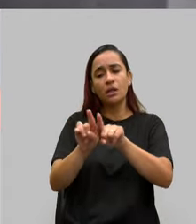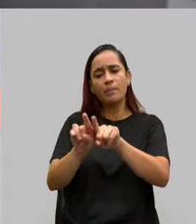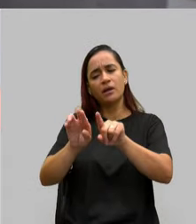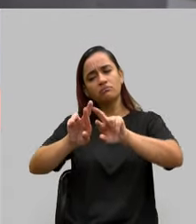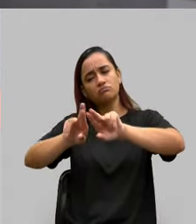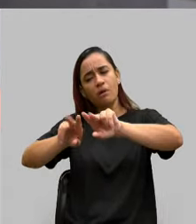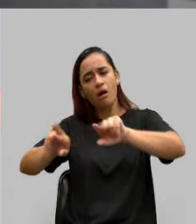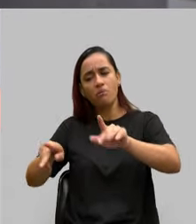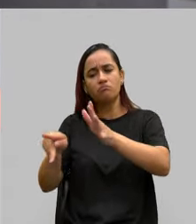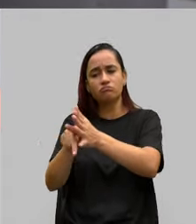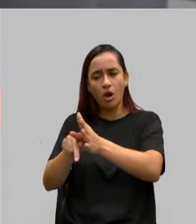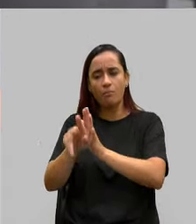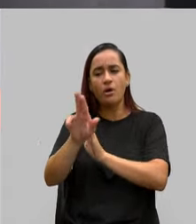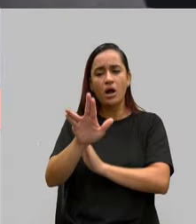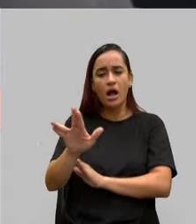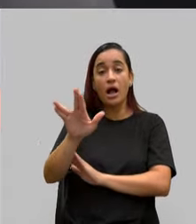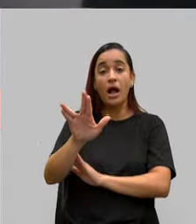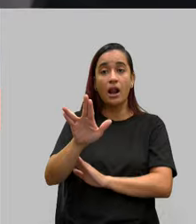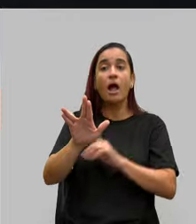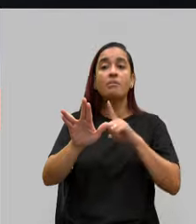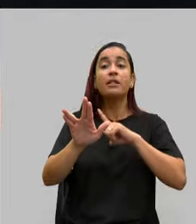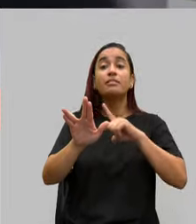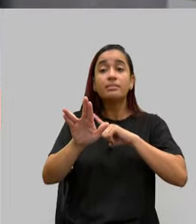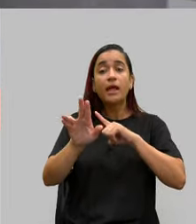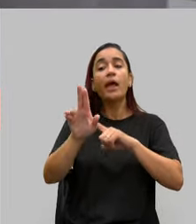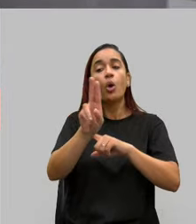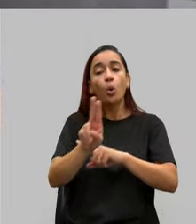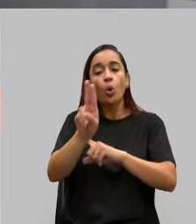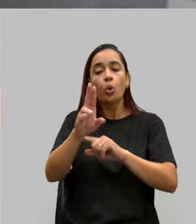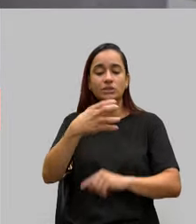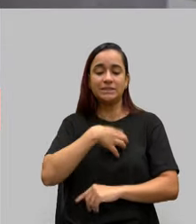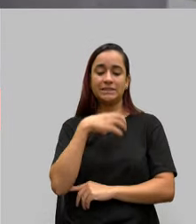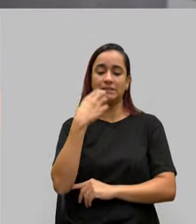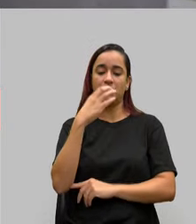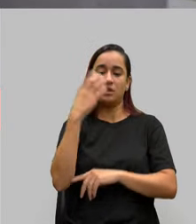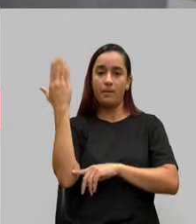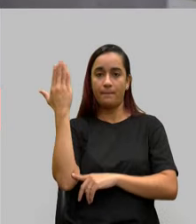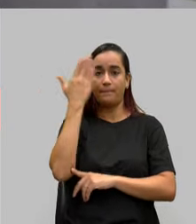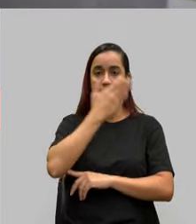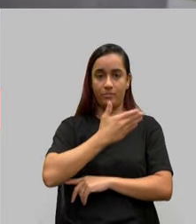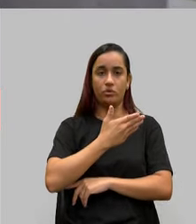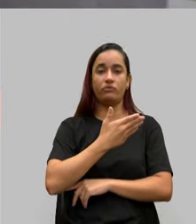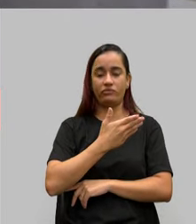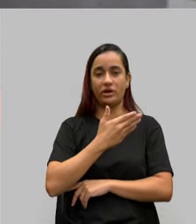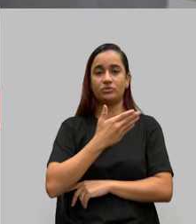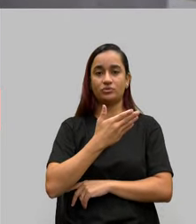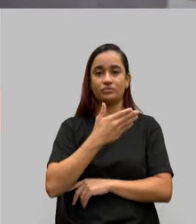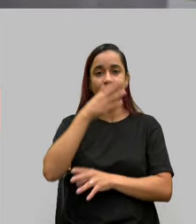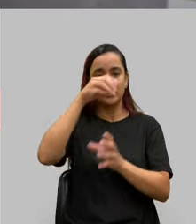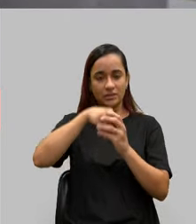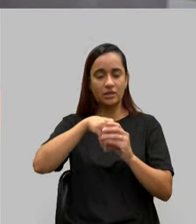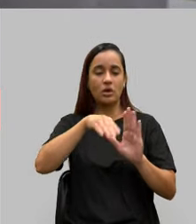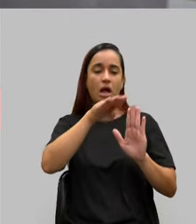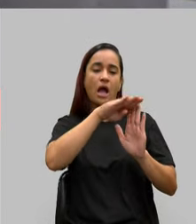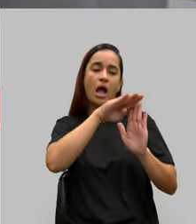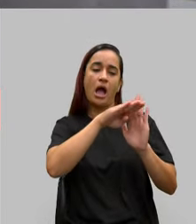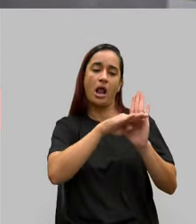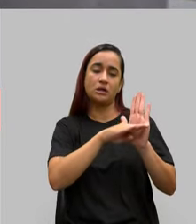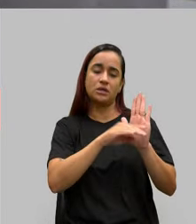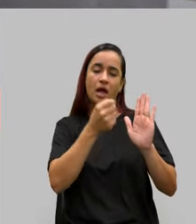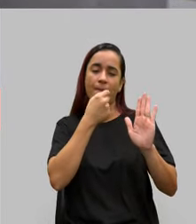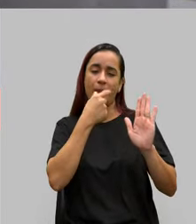tem efeito científico tem efeito comprovado né na lista de medicamentos